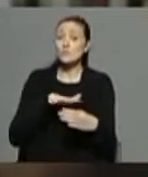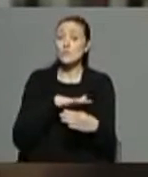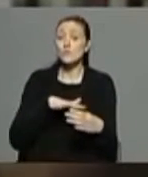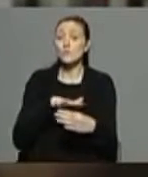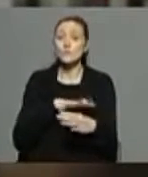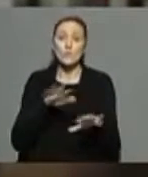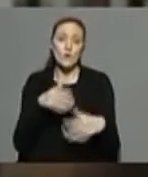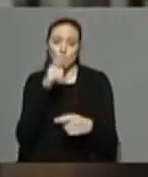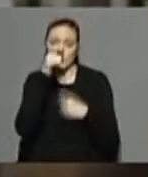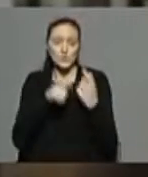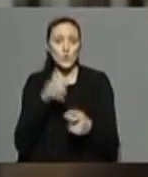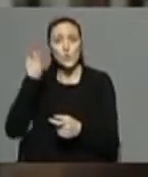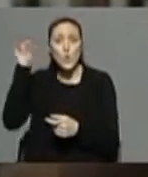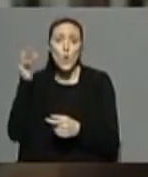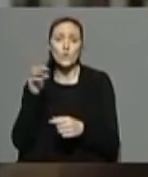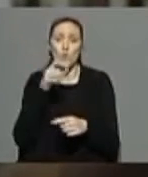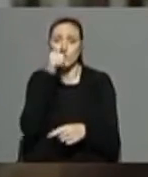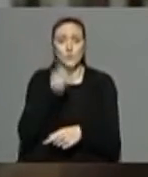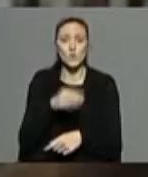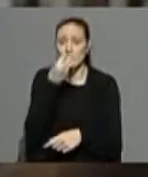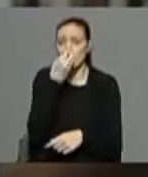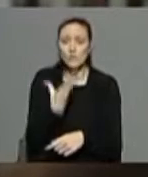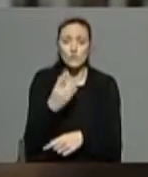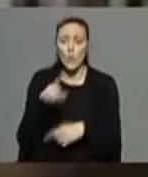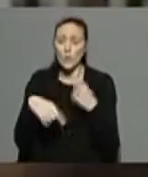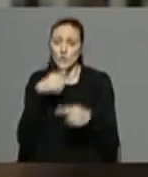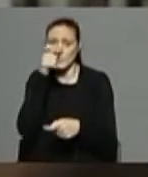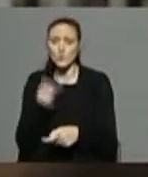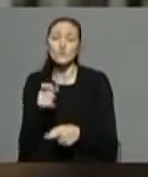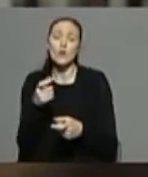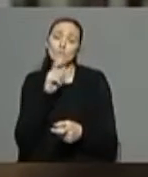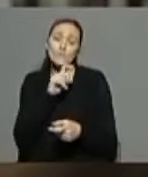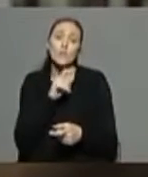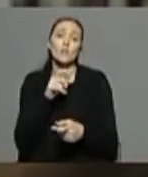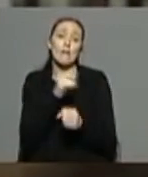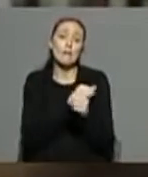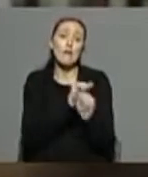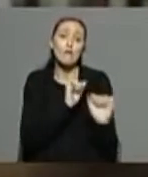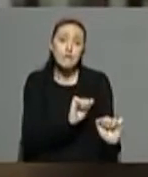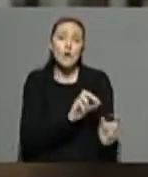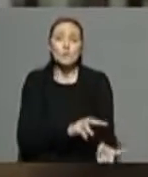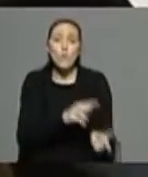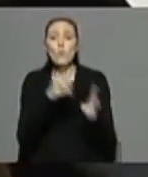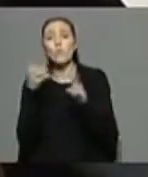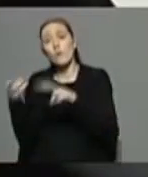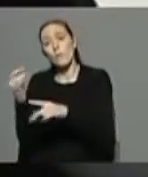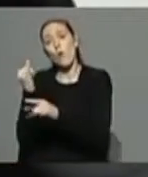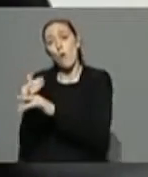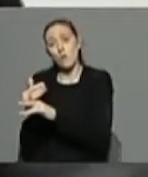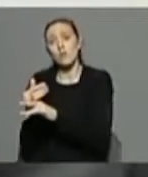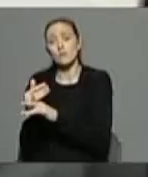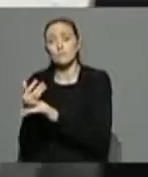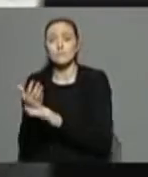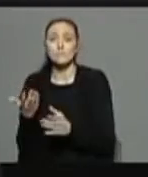um corvino, um florentino ou qualquer outro habitante das nossas ilhas tenha que se deslocar da sua ilha a outra onde pode